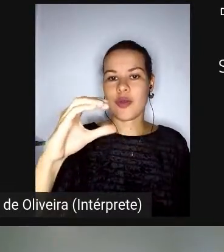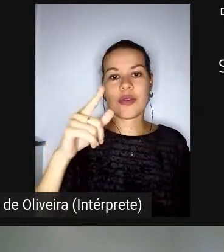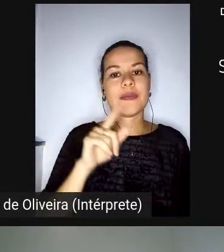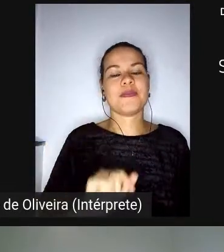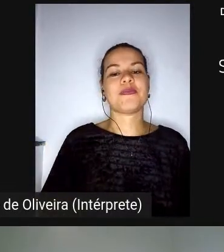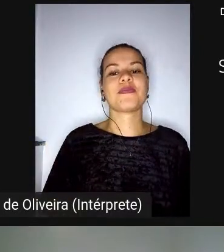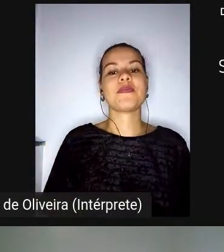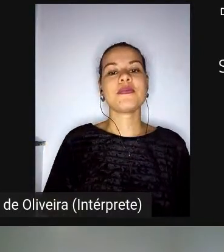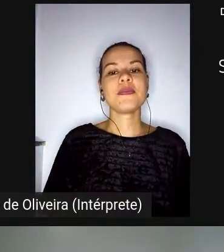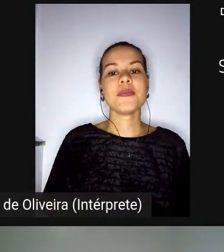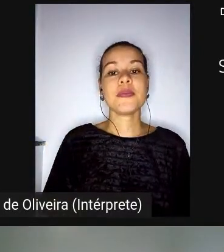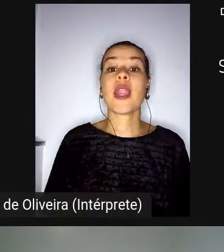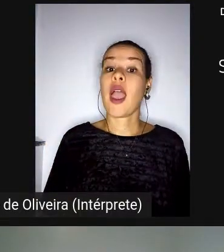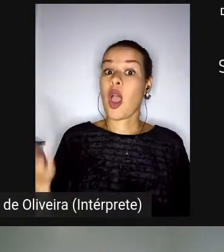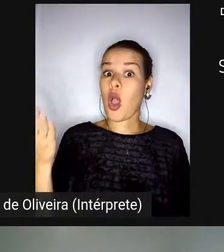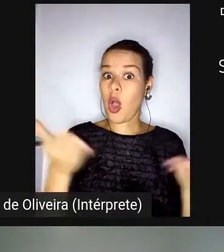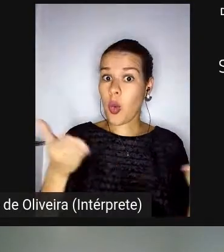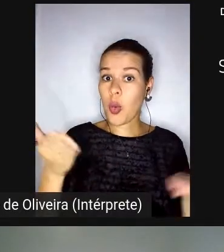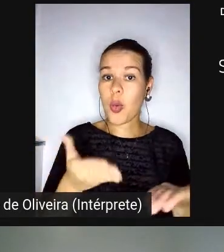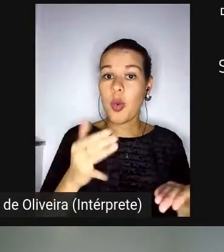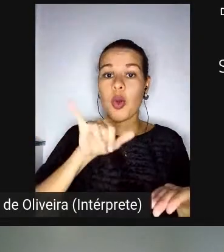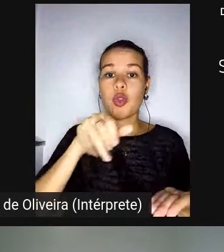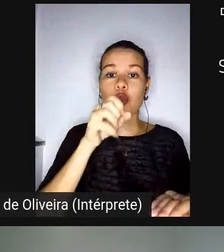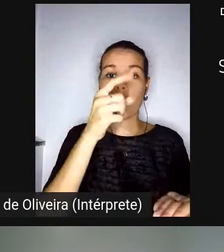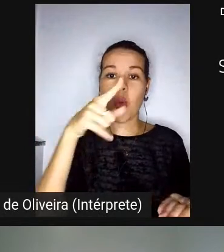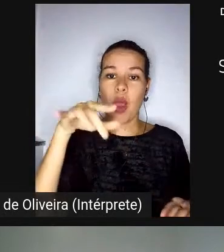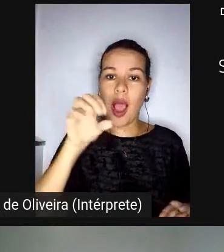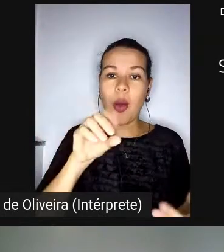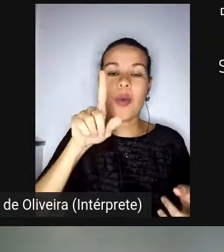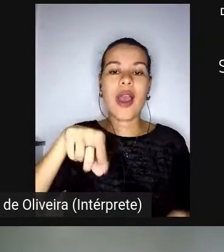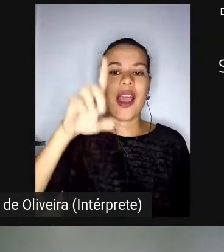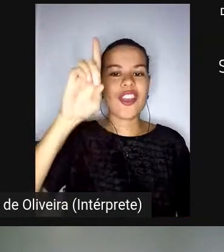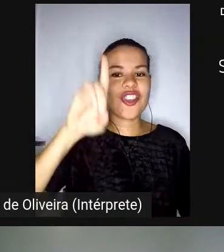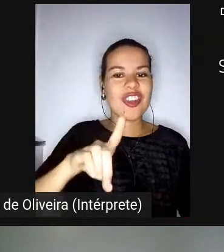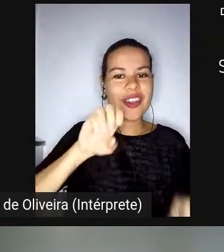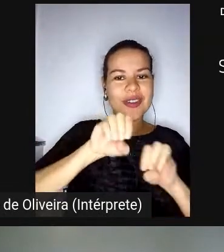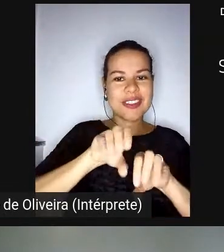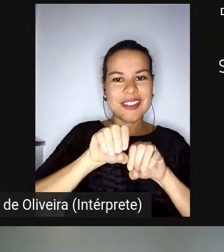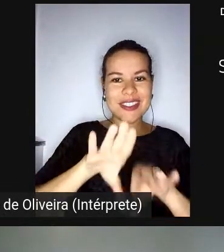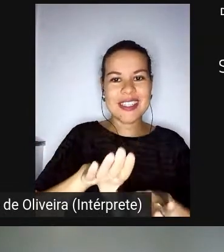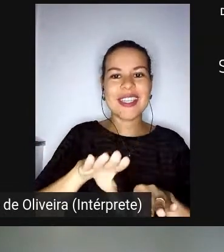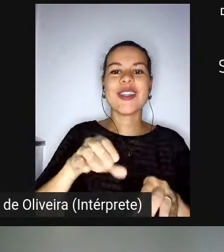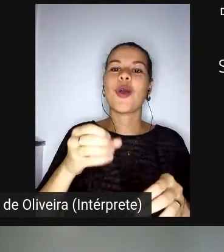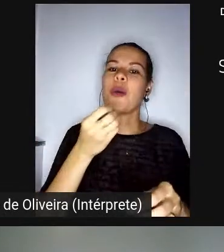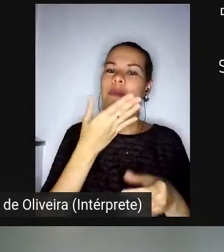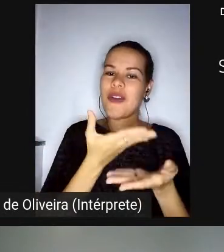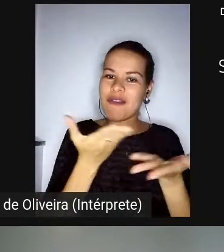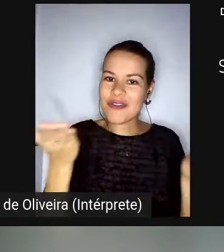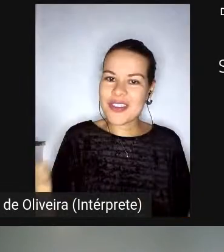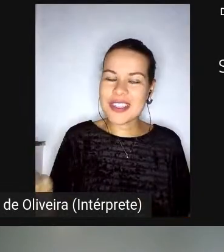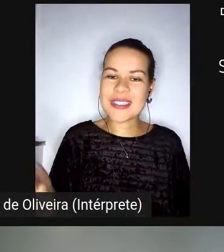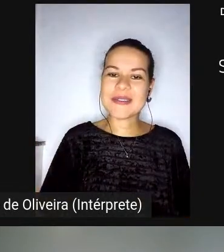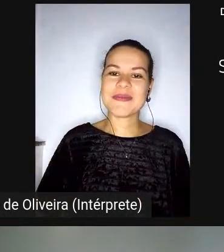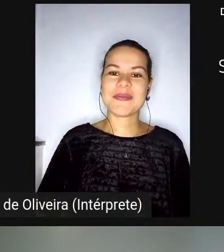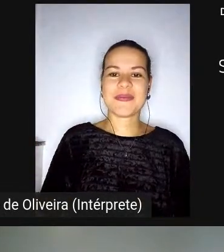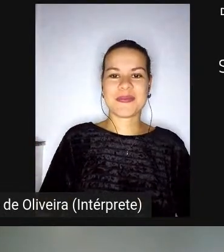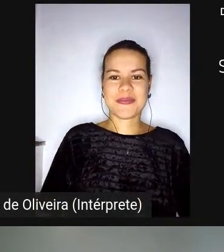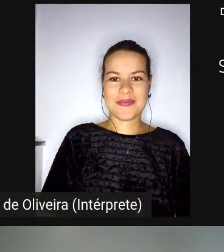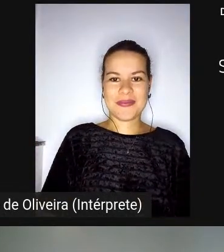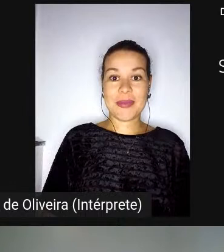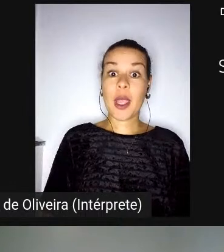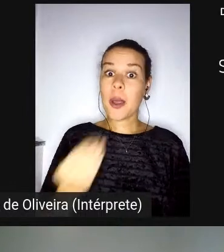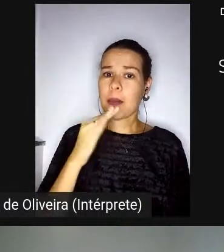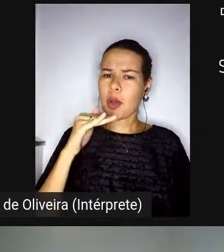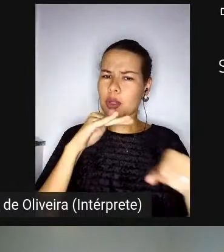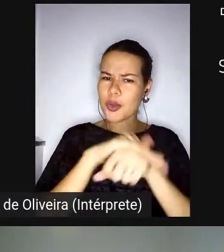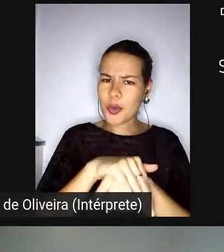para gente e dá as boas-vindas a vocês essa noite boa noite pessoal boa noite Sérgio Boa noite pessoa